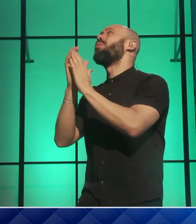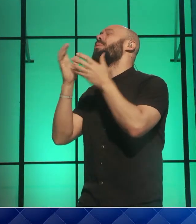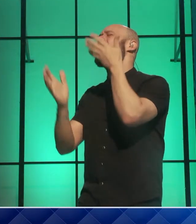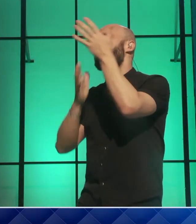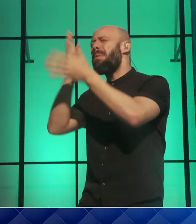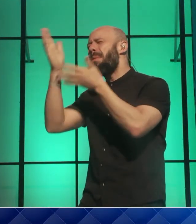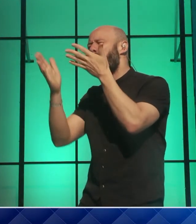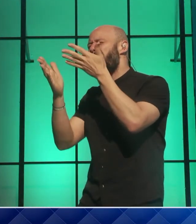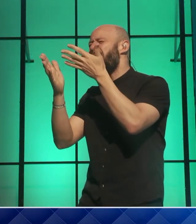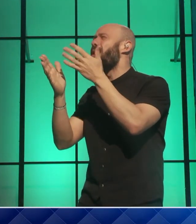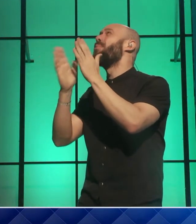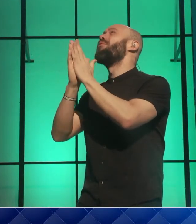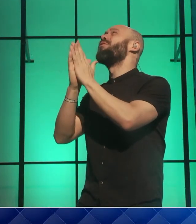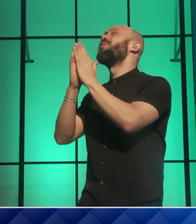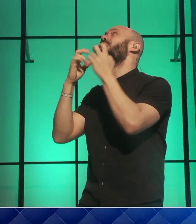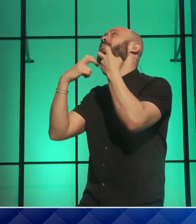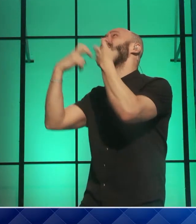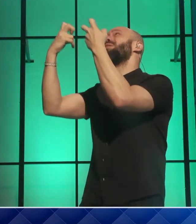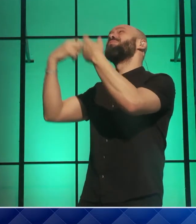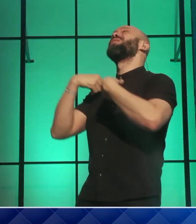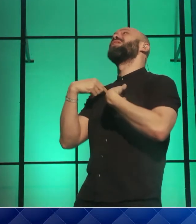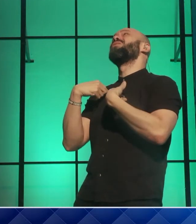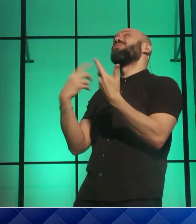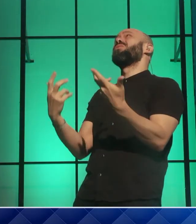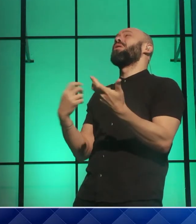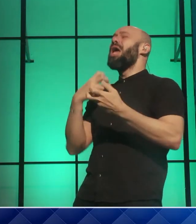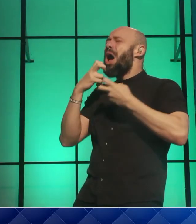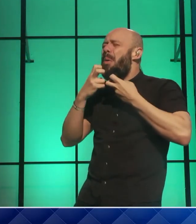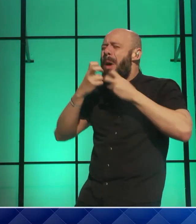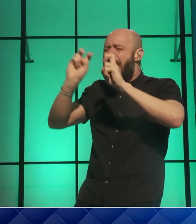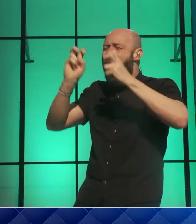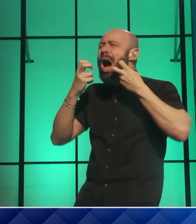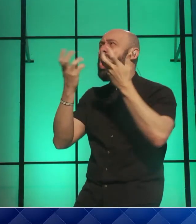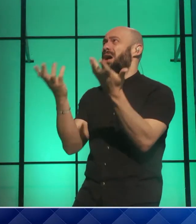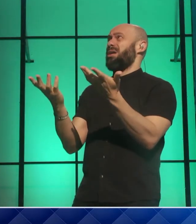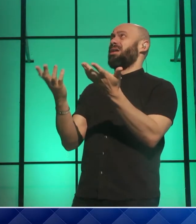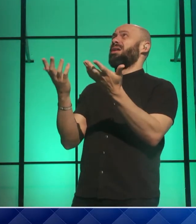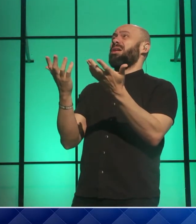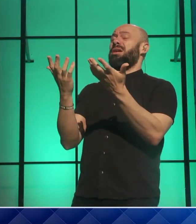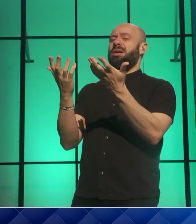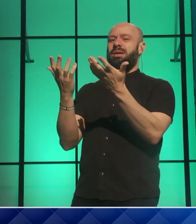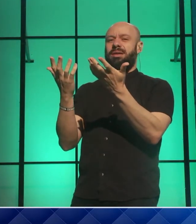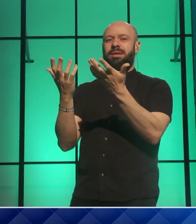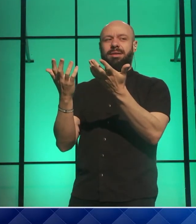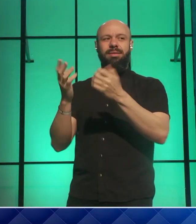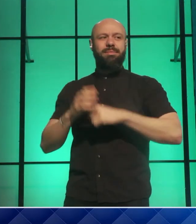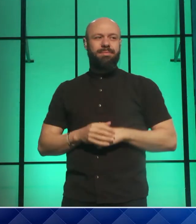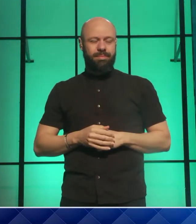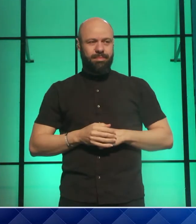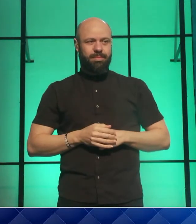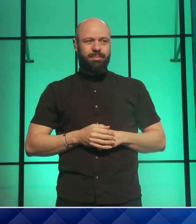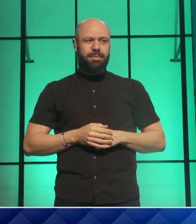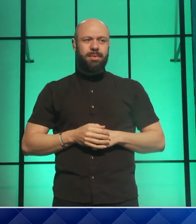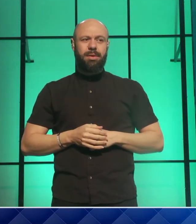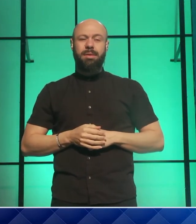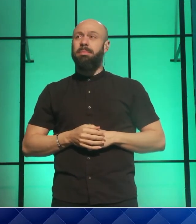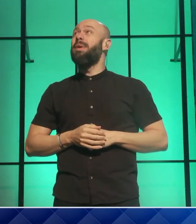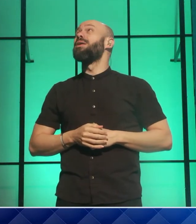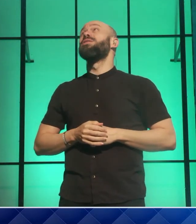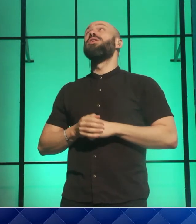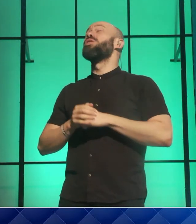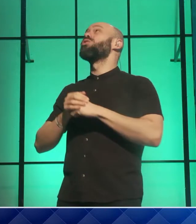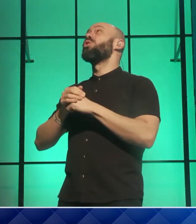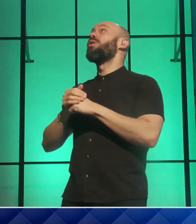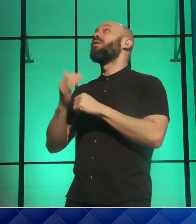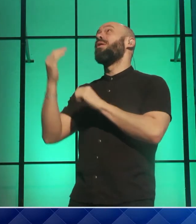ti o meu grito de socorro. Eu estou gritando. E ele diz: não esconda de mim o